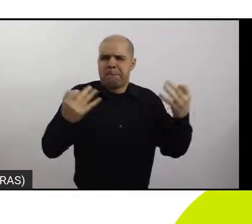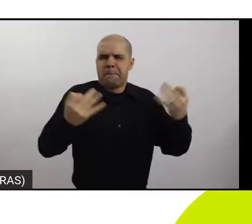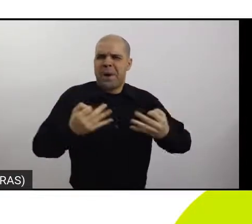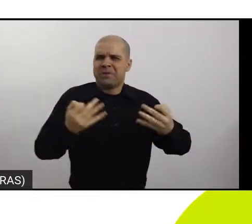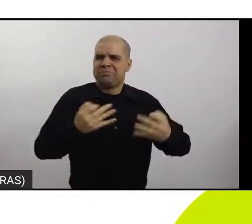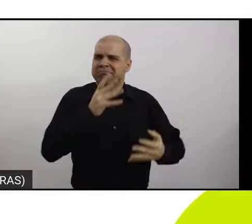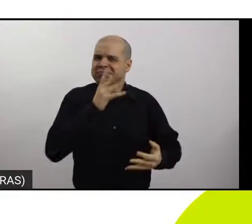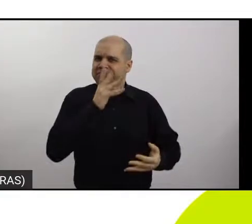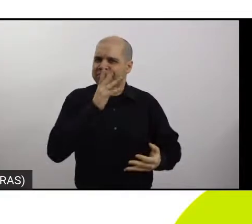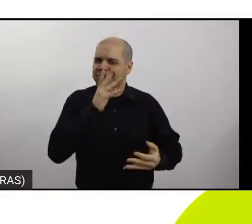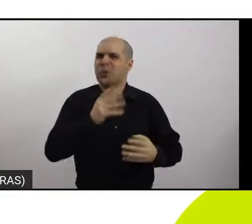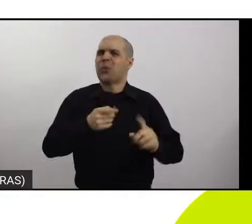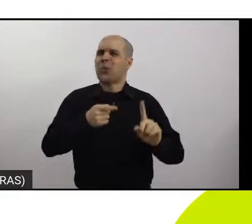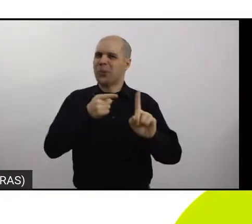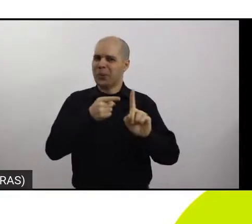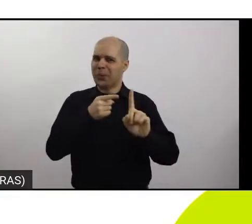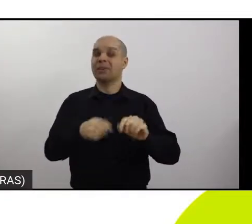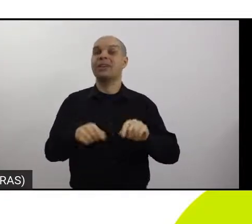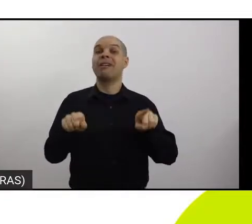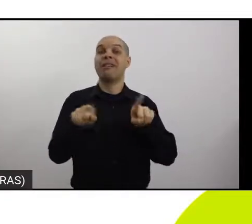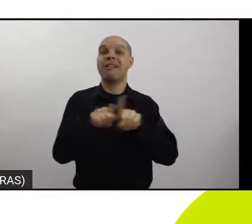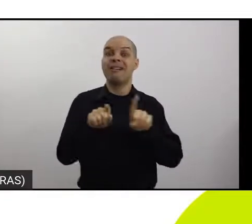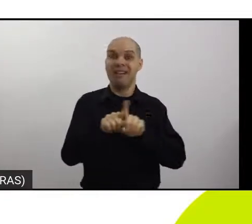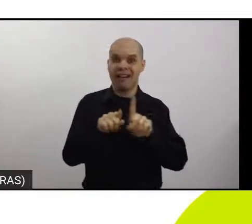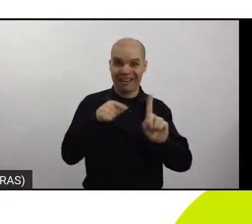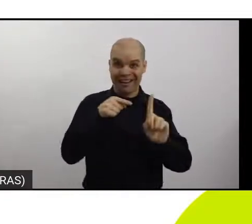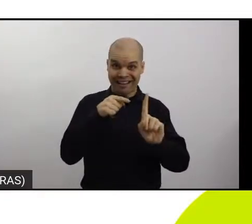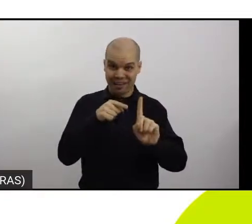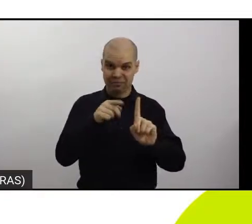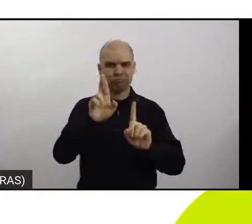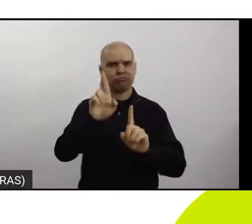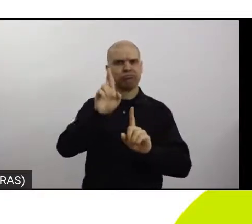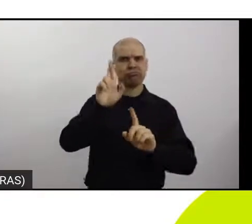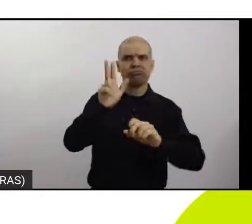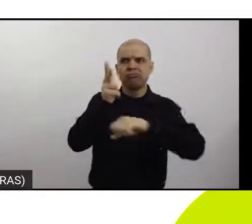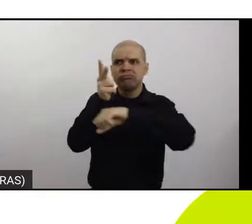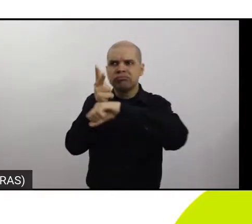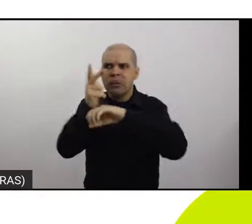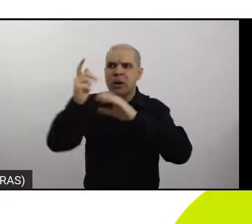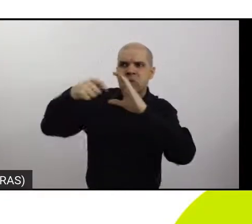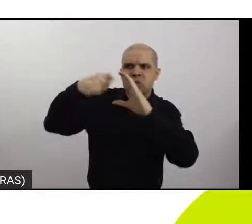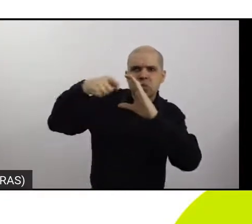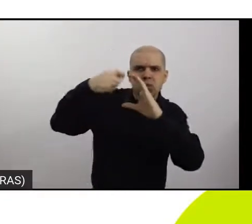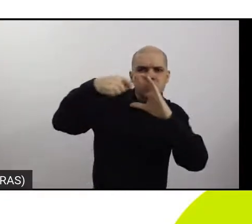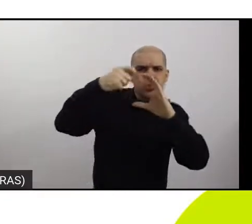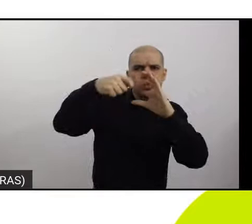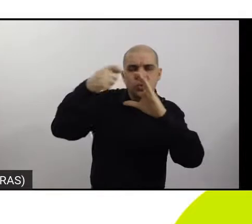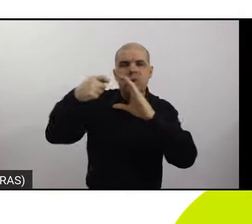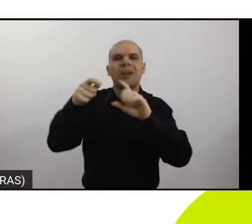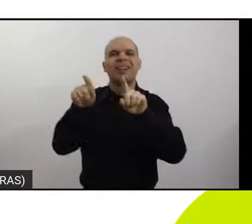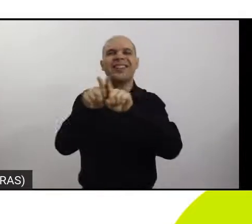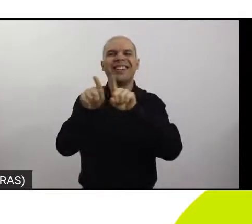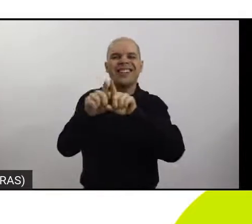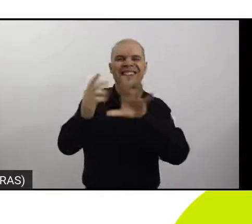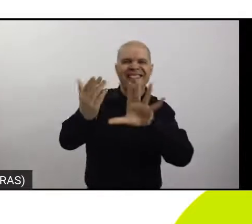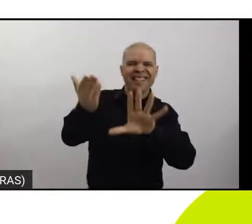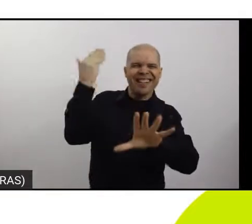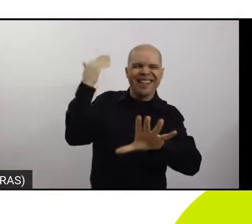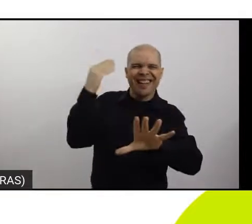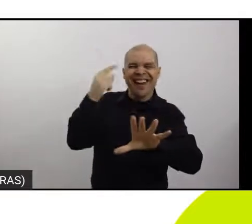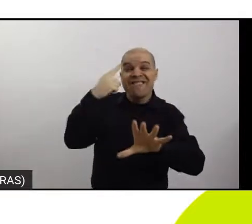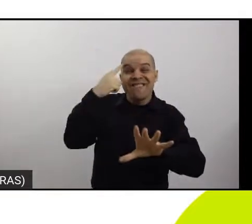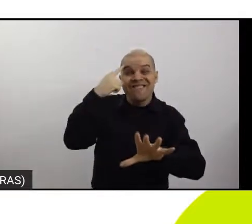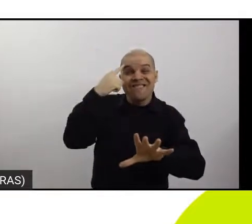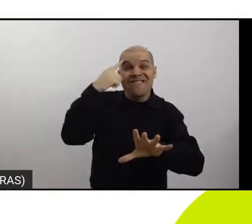funções, e que no final dos anos 80 e no início dos anos 90 fez as videocabines, que depois se